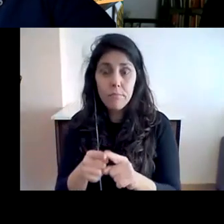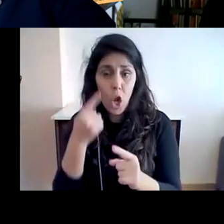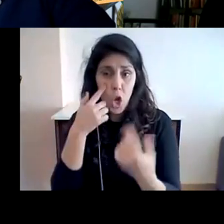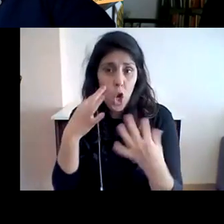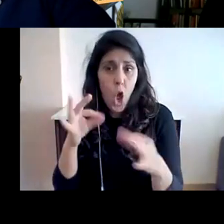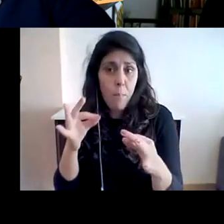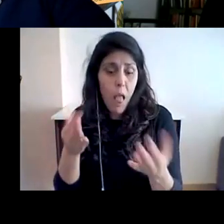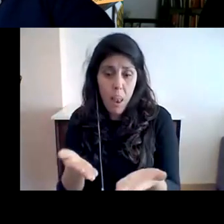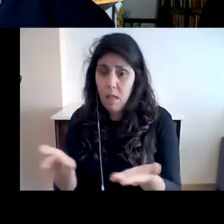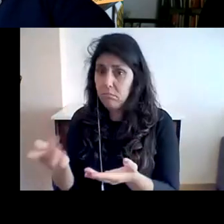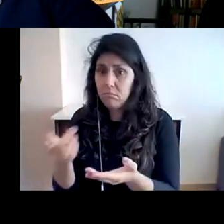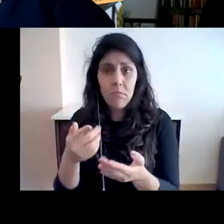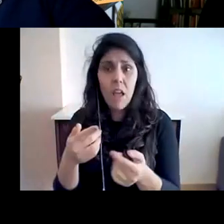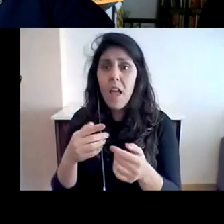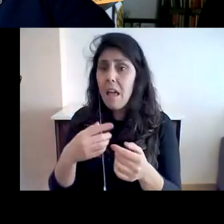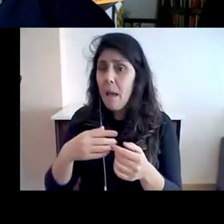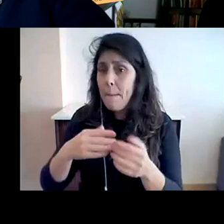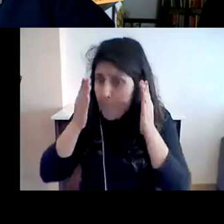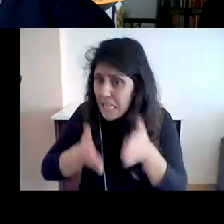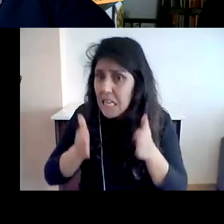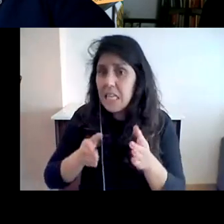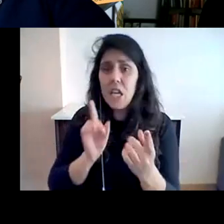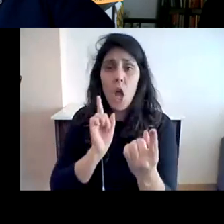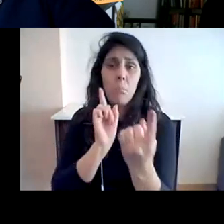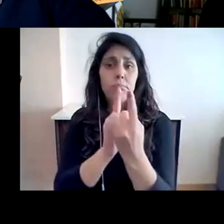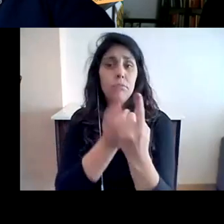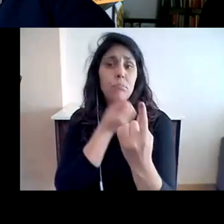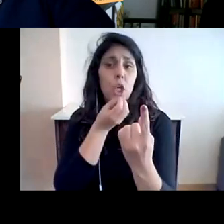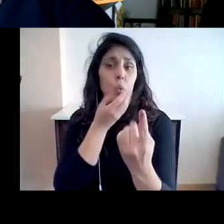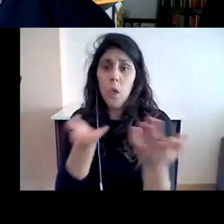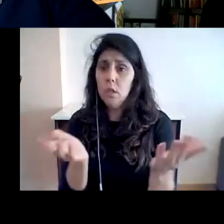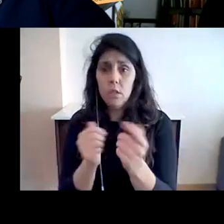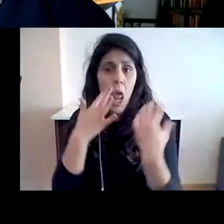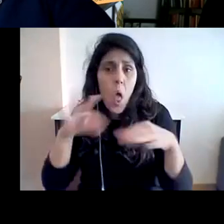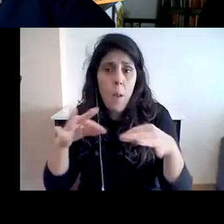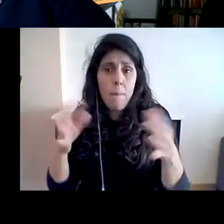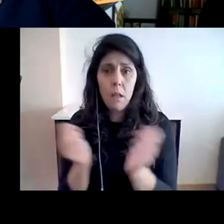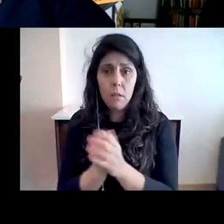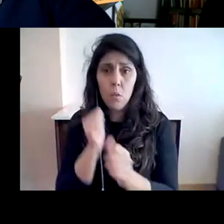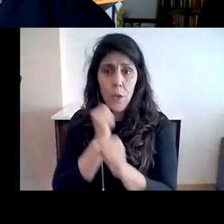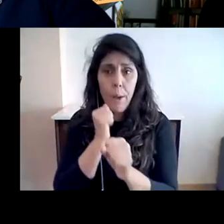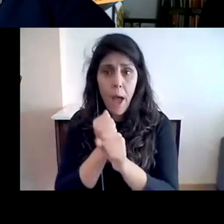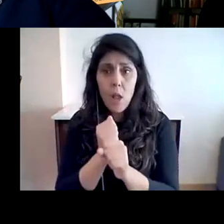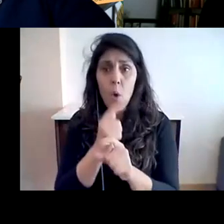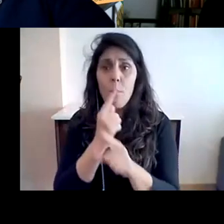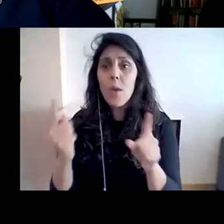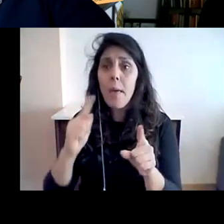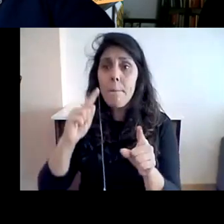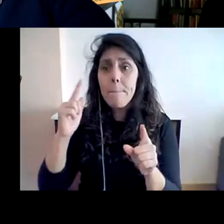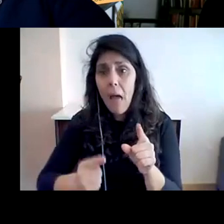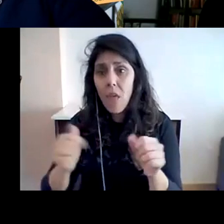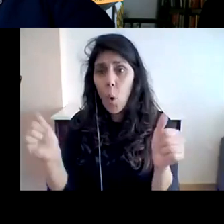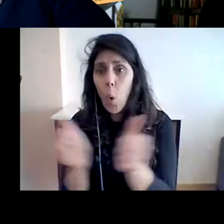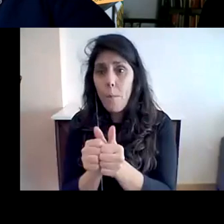estudantes vão ter explicações e vão fazer o trabalho que é necessário para acompanhar aquele ritmo nas